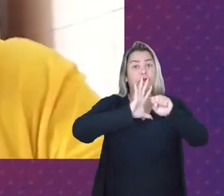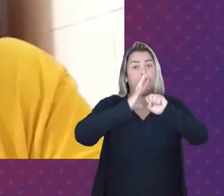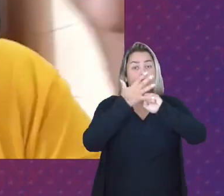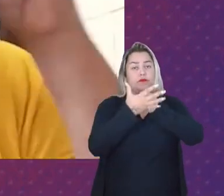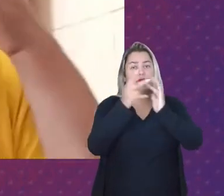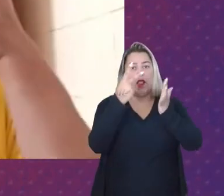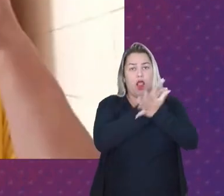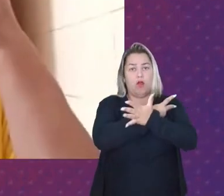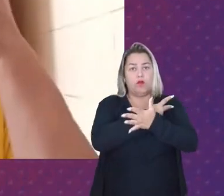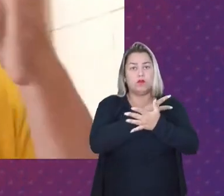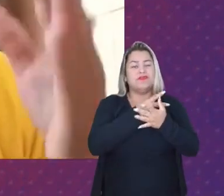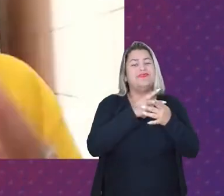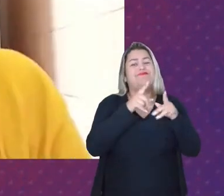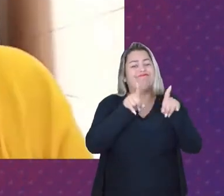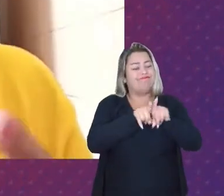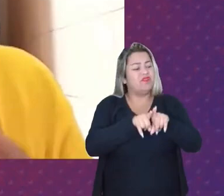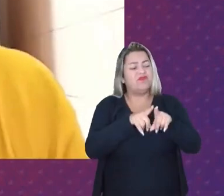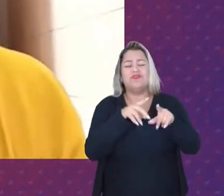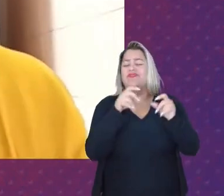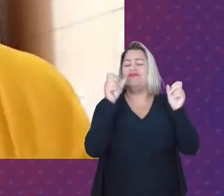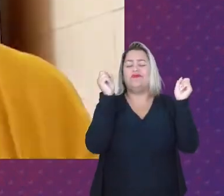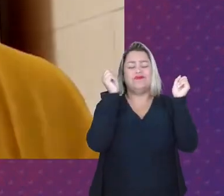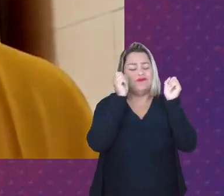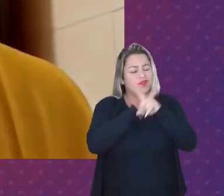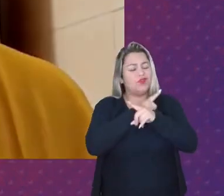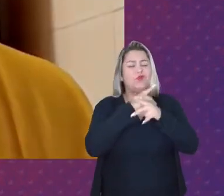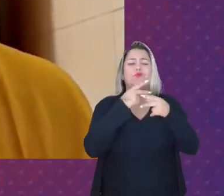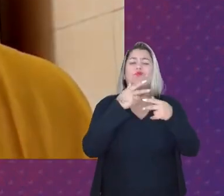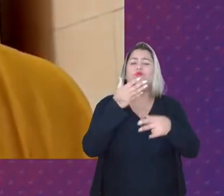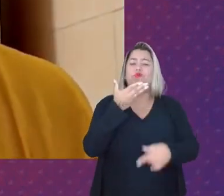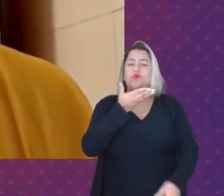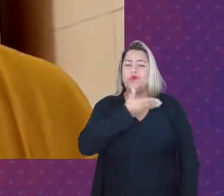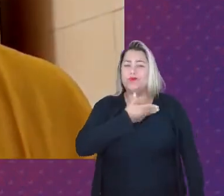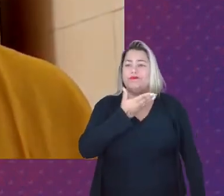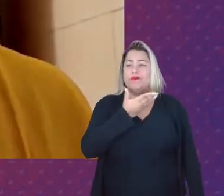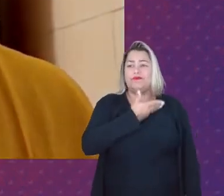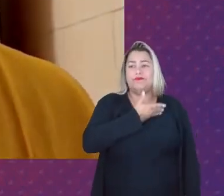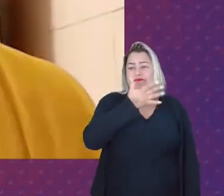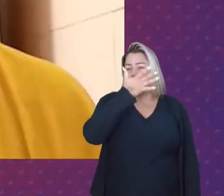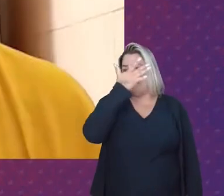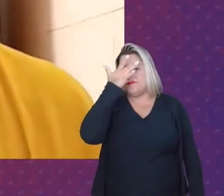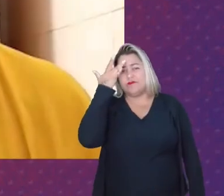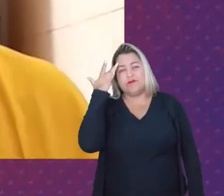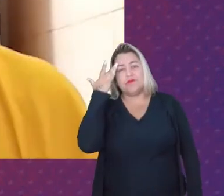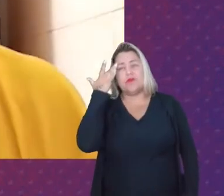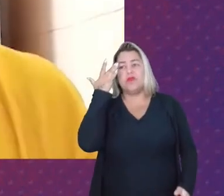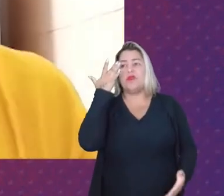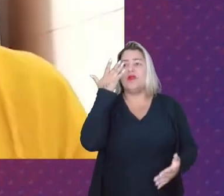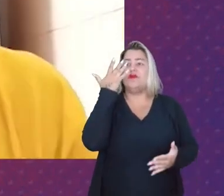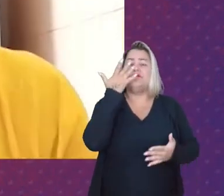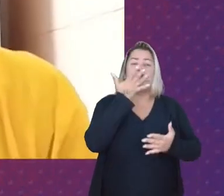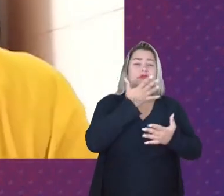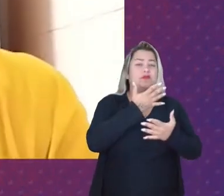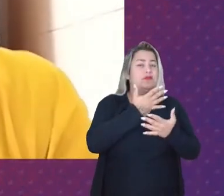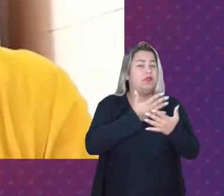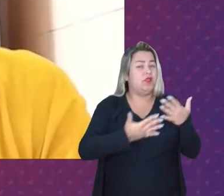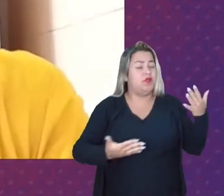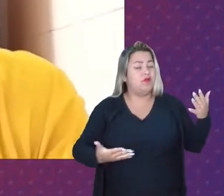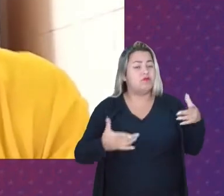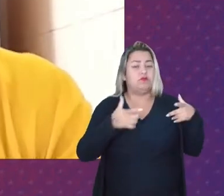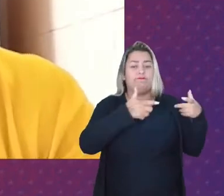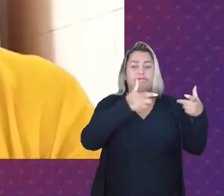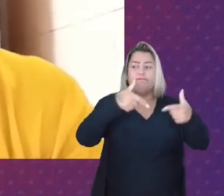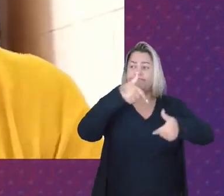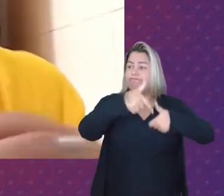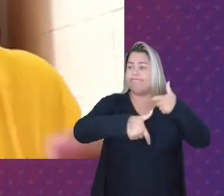Na pandemia, a situação foi terrível. Muitas companheiras perderam os seus postos de trabalho, né?